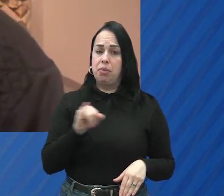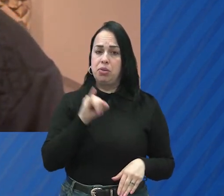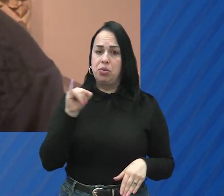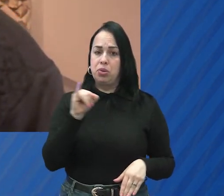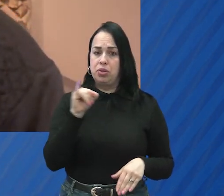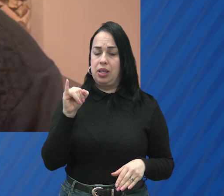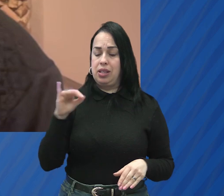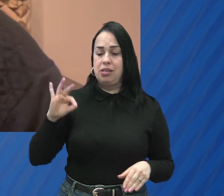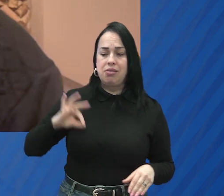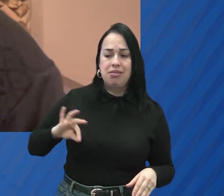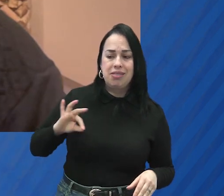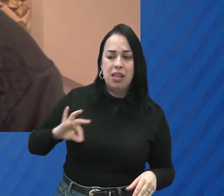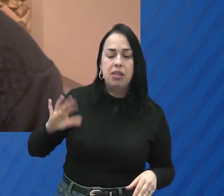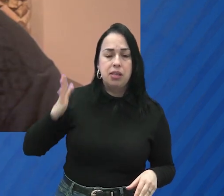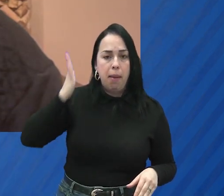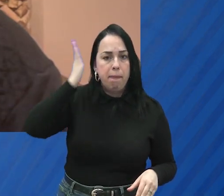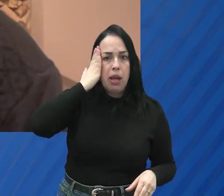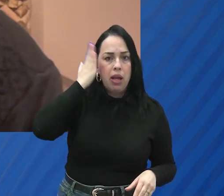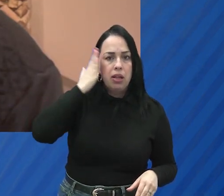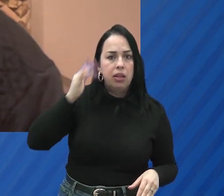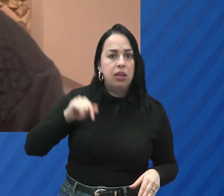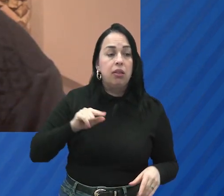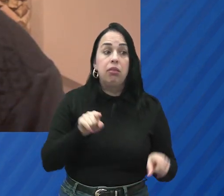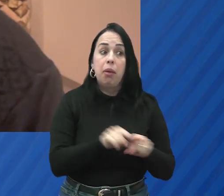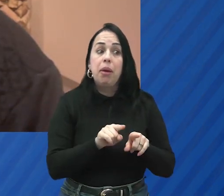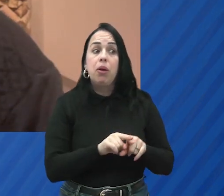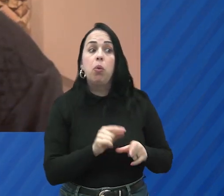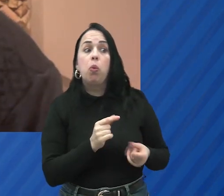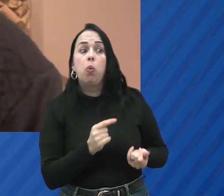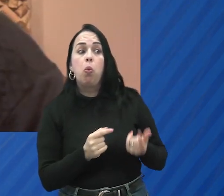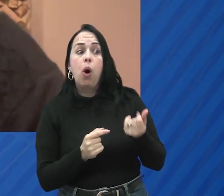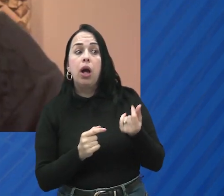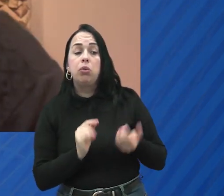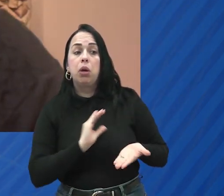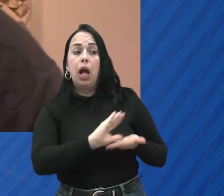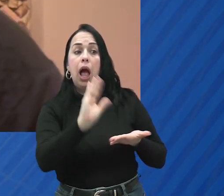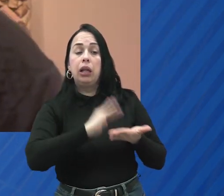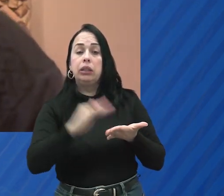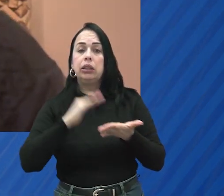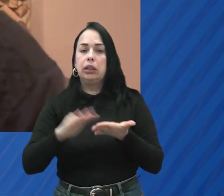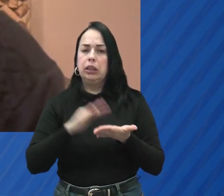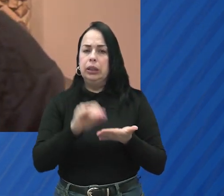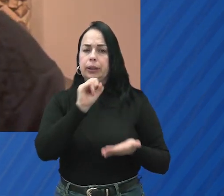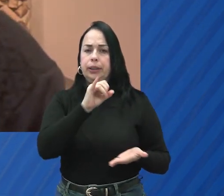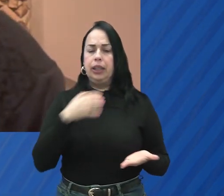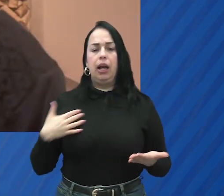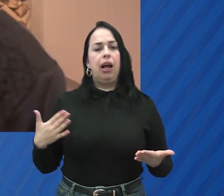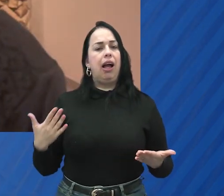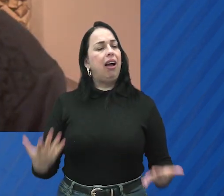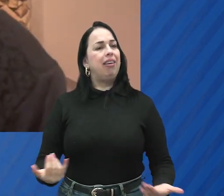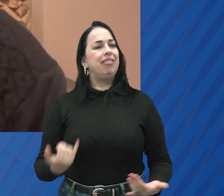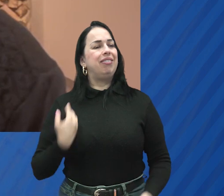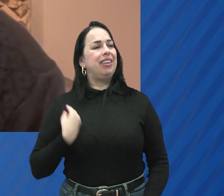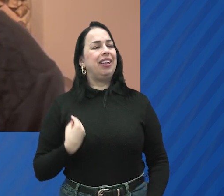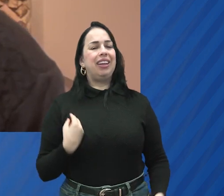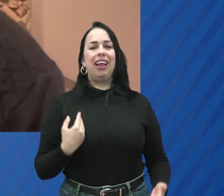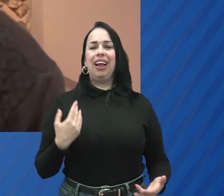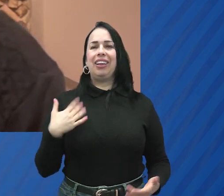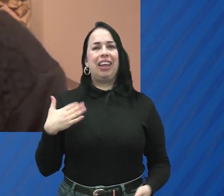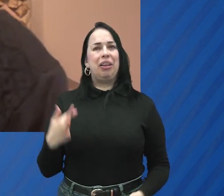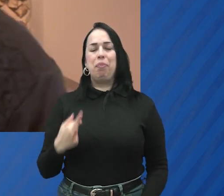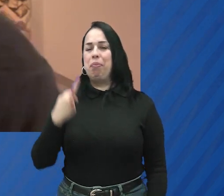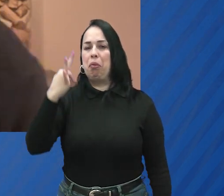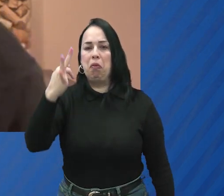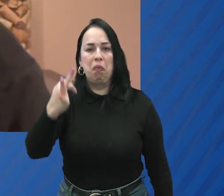do que a renda, do quanto você ganha, né, é o quanto você gasta. Se você leva a sua vida